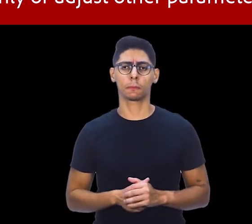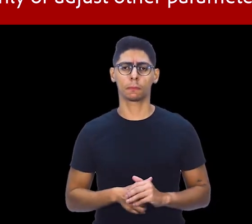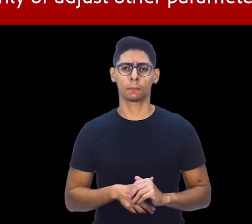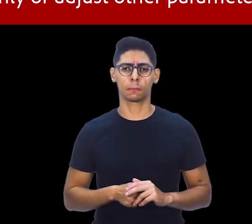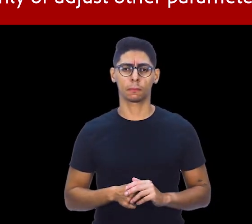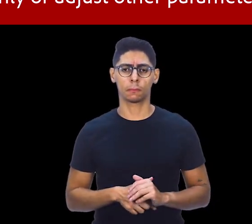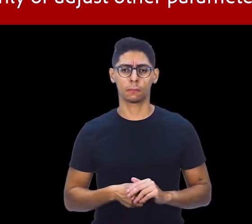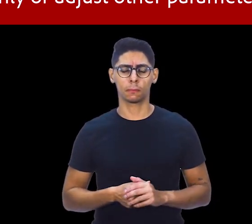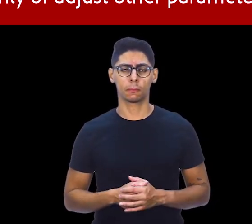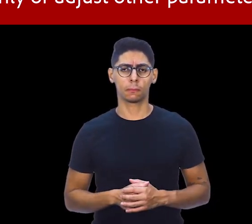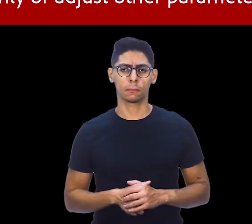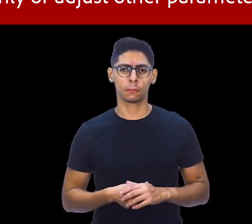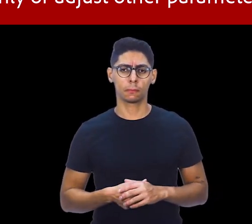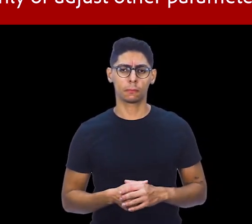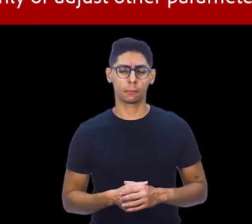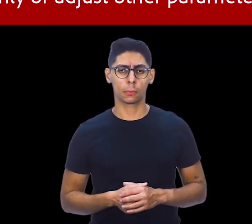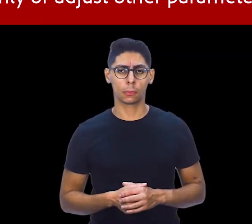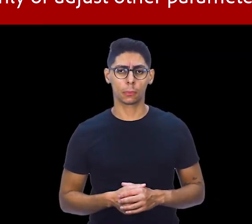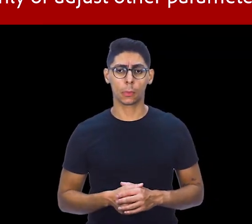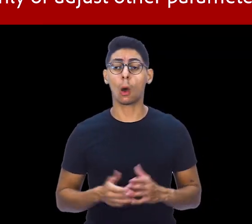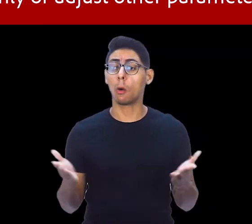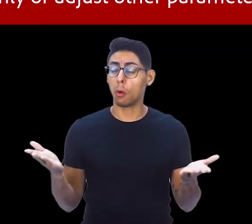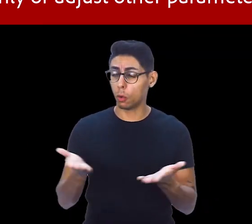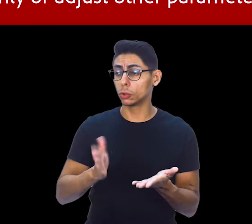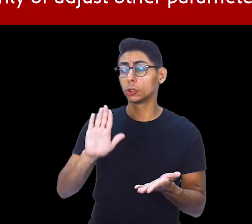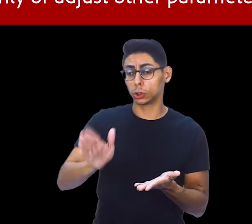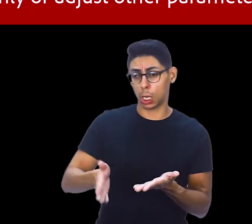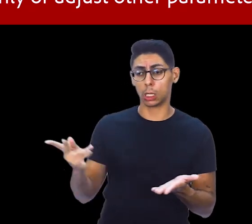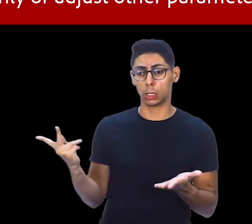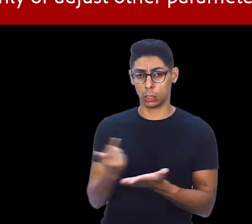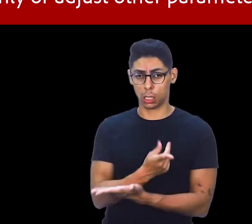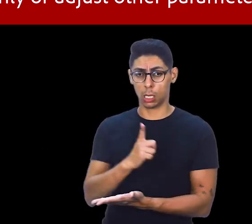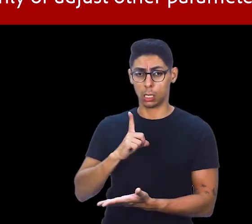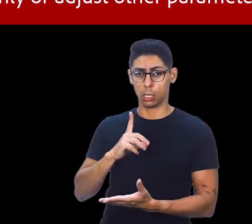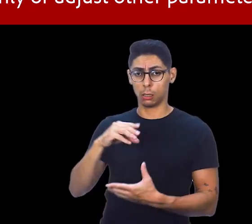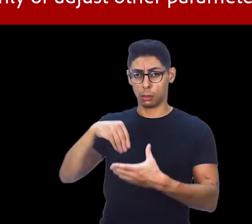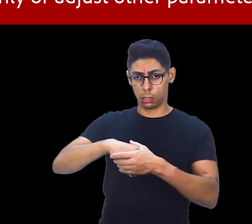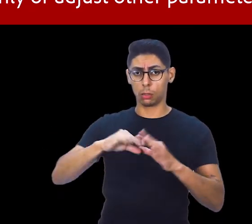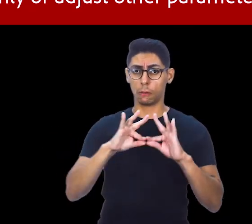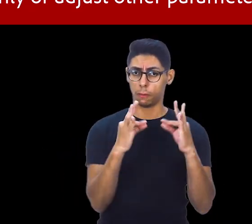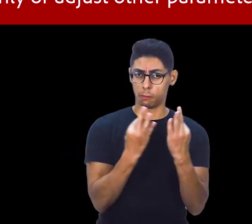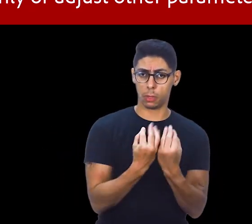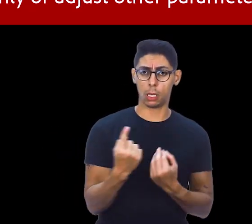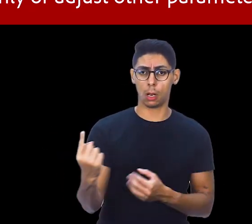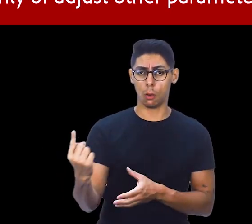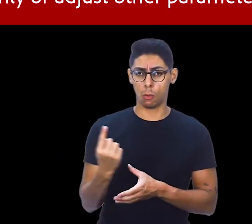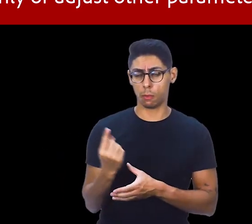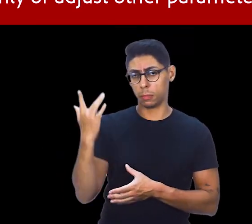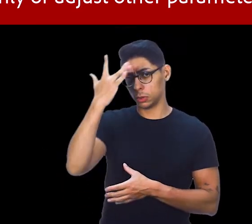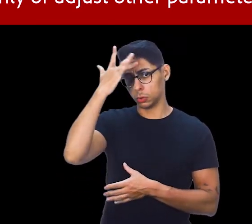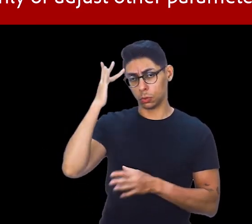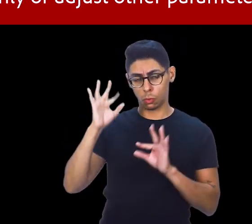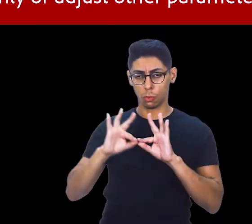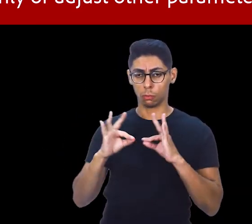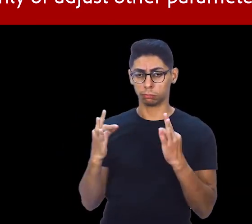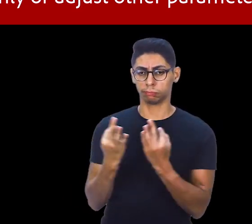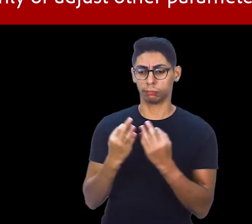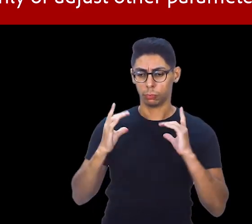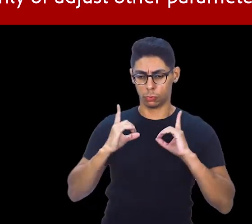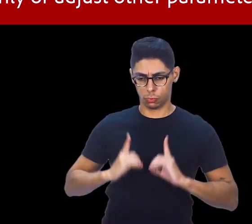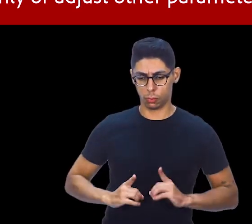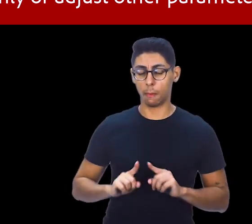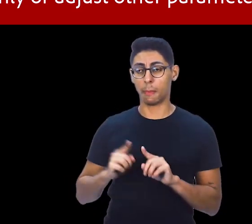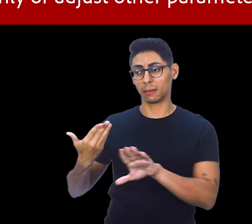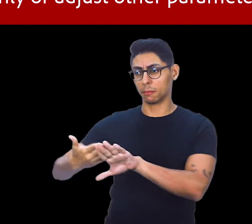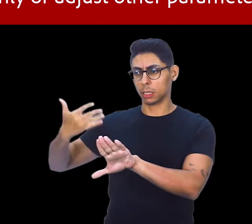que abraçou... Hoje eu já tenho uma pessoa com deficiência na família. Ah, já? Mas quando eu comecei,